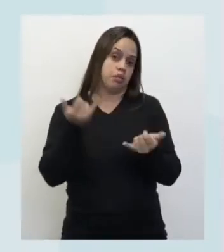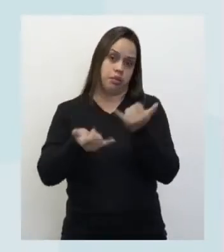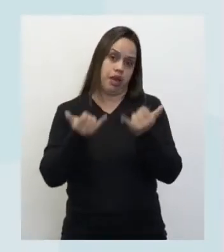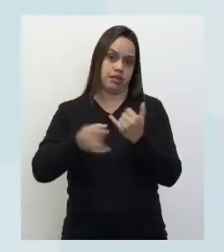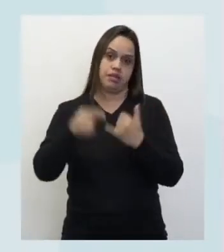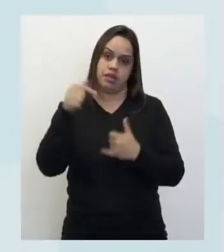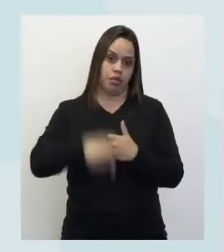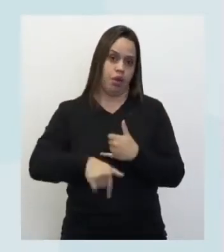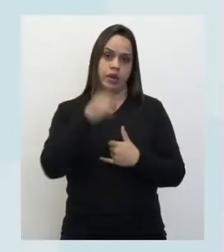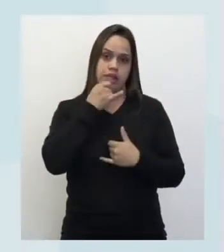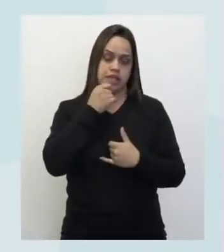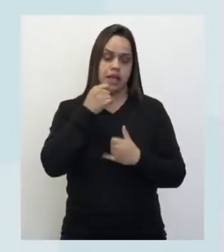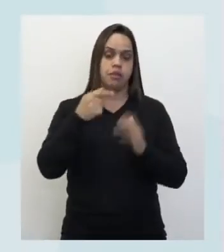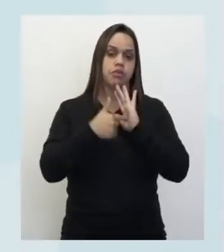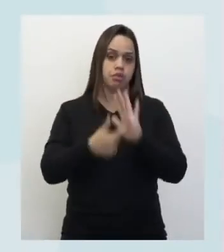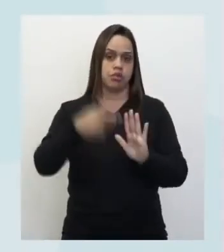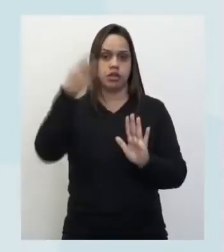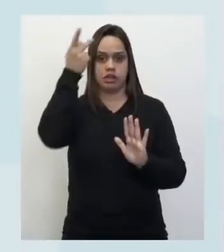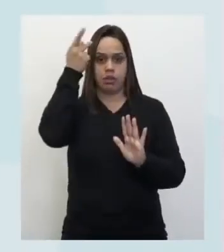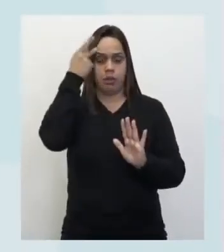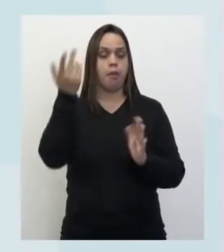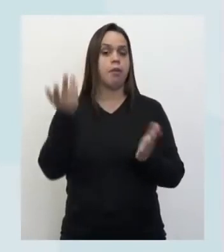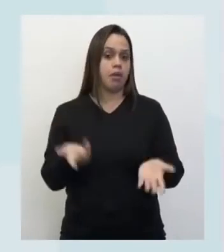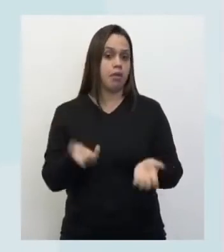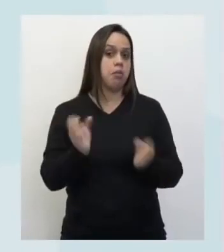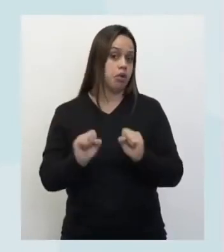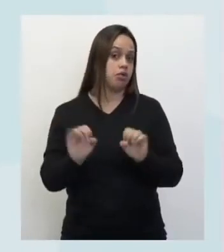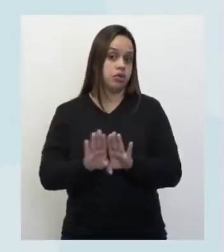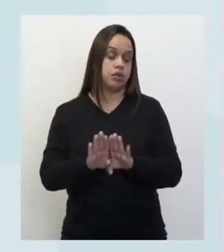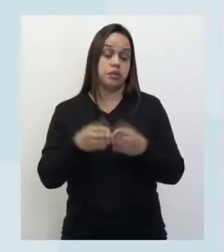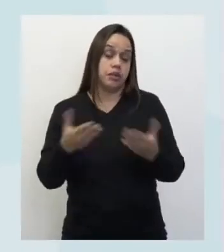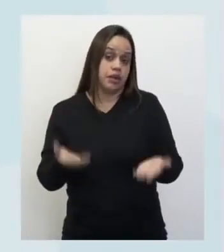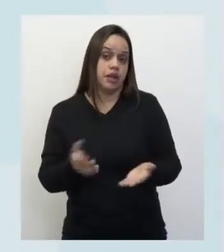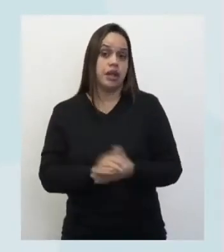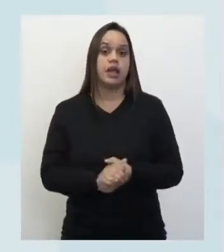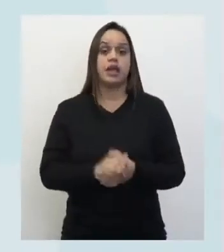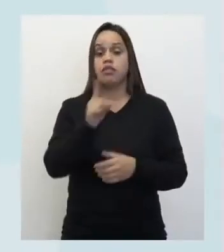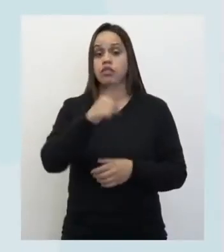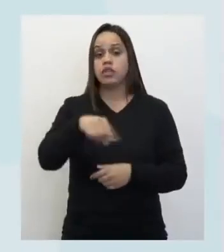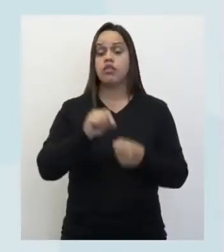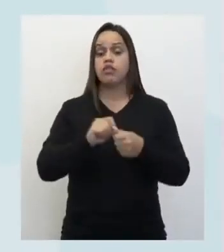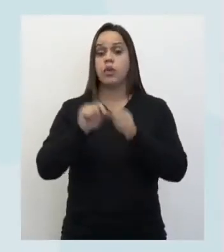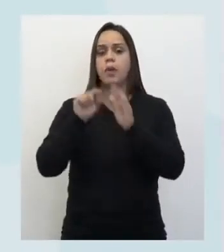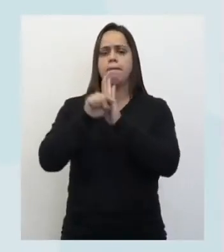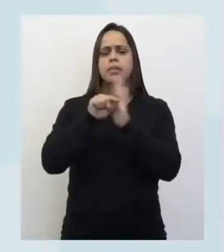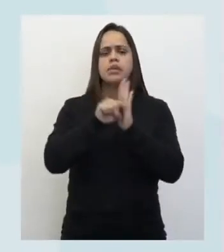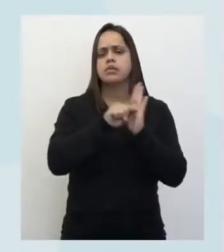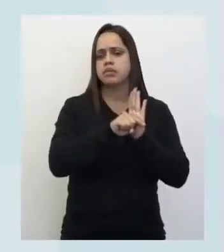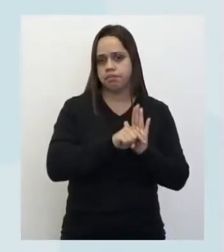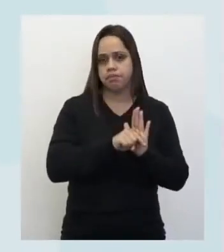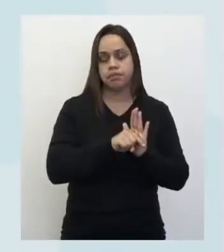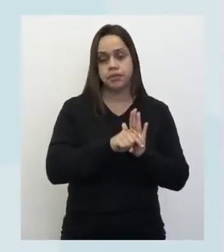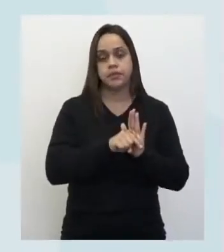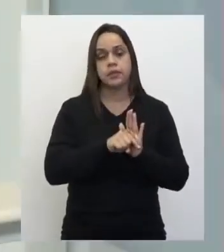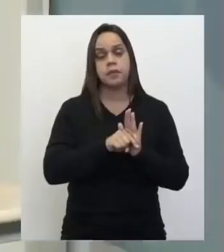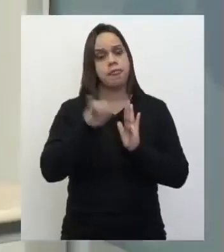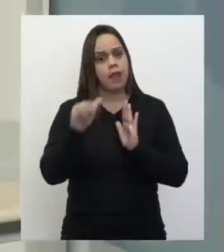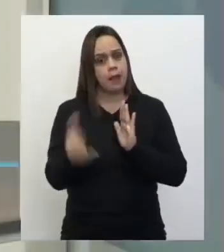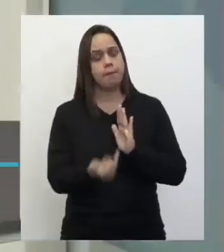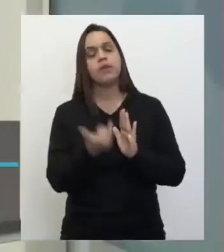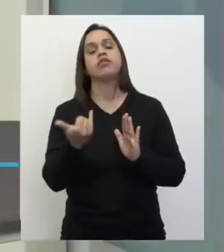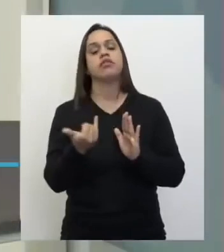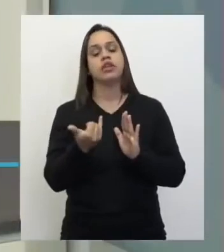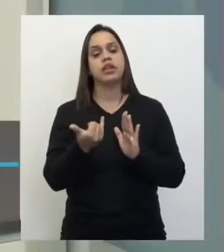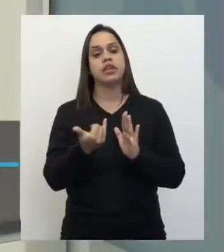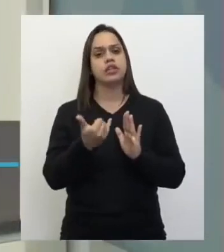aos exemplos que nós citamos aqui da cidade de São Paulo. E vocês vão pesquisar, né? Aproveite,